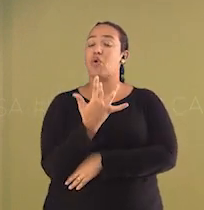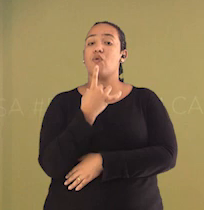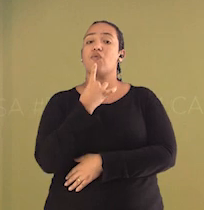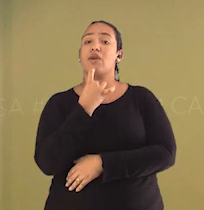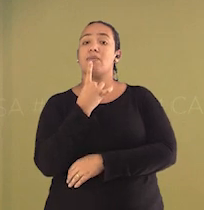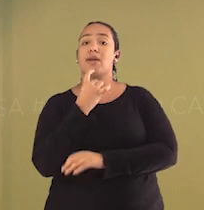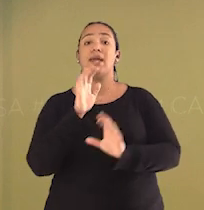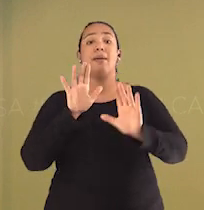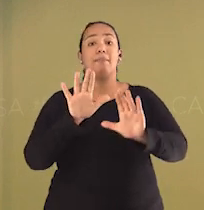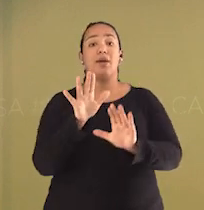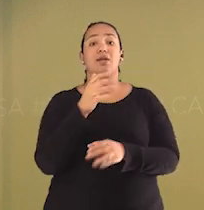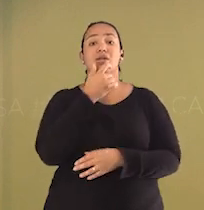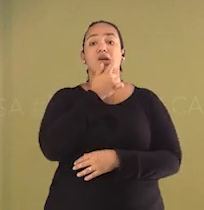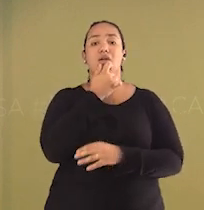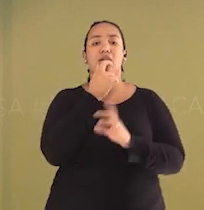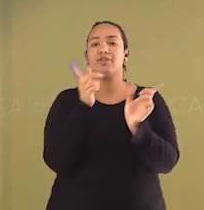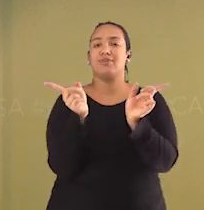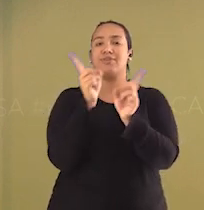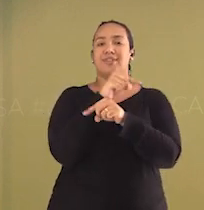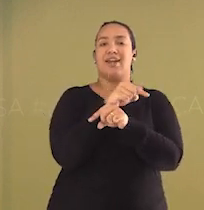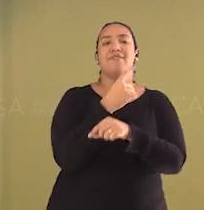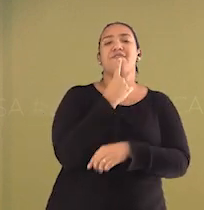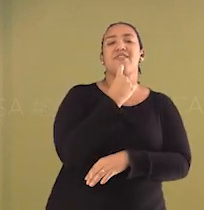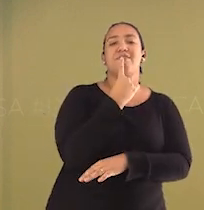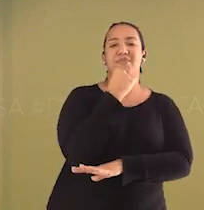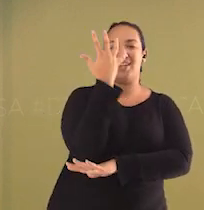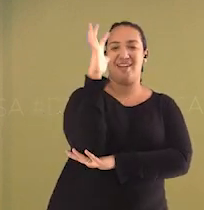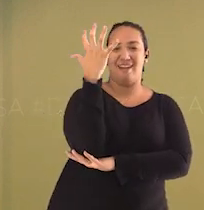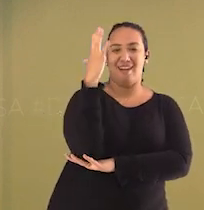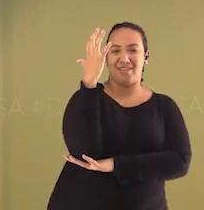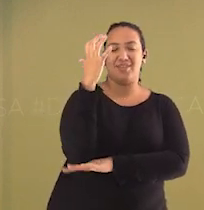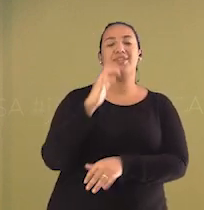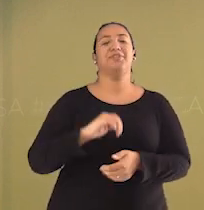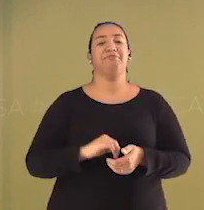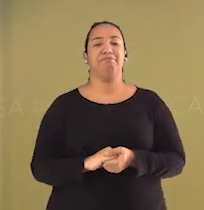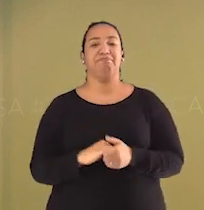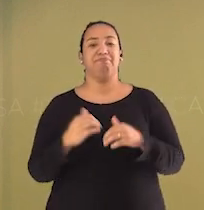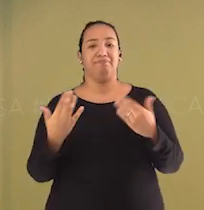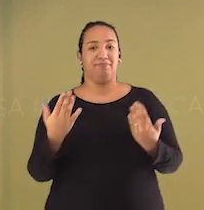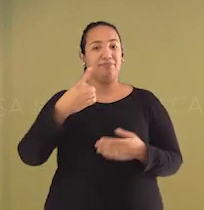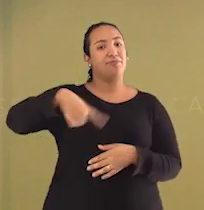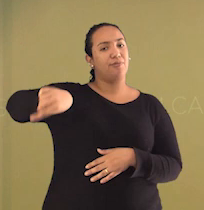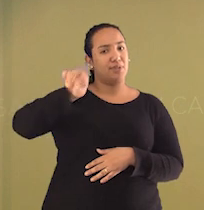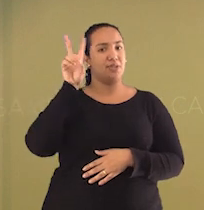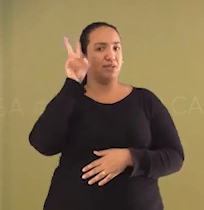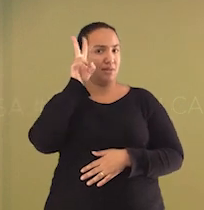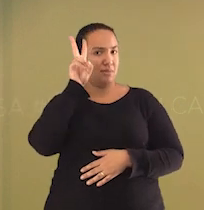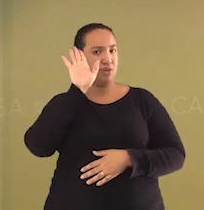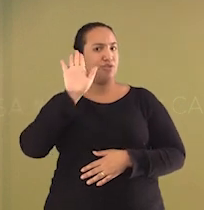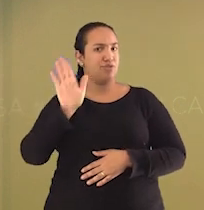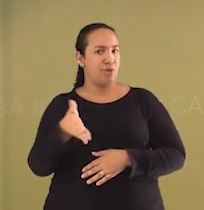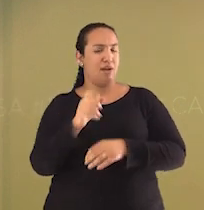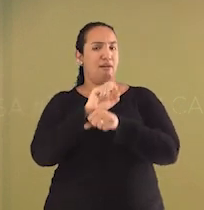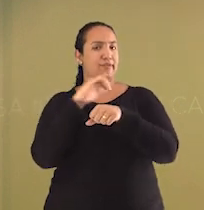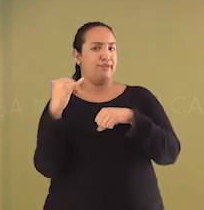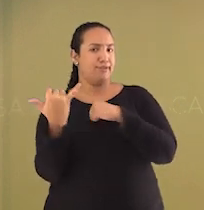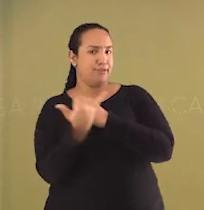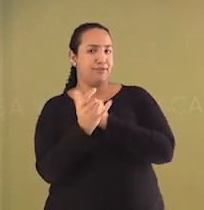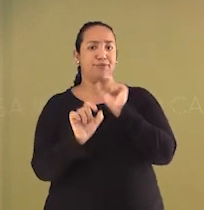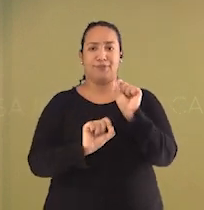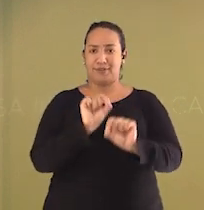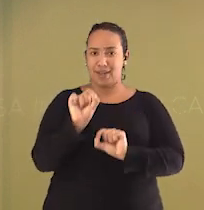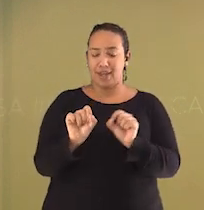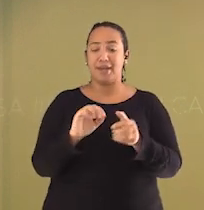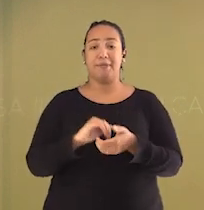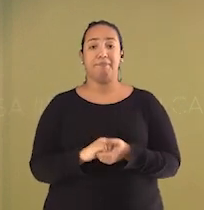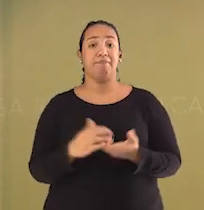ave vermelha. Bom, acho que deu para relembrarmos o que são adjetivos e para que servem. Agora, veremos como